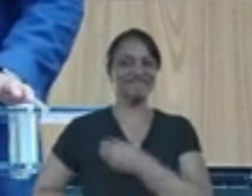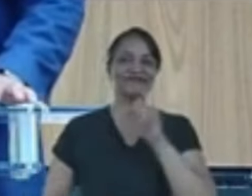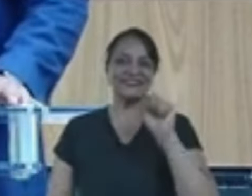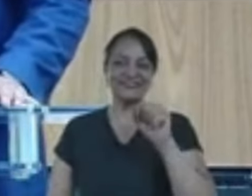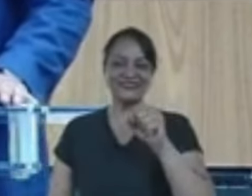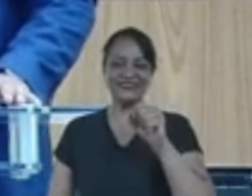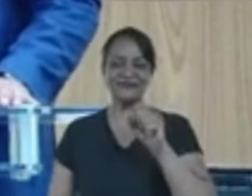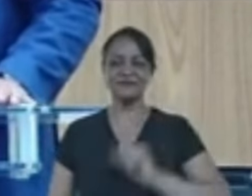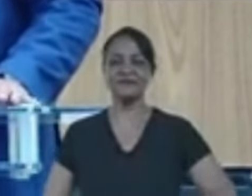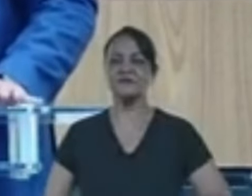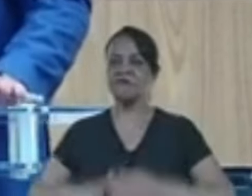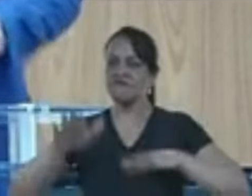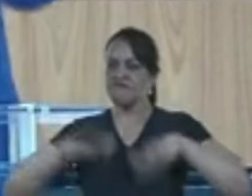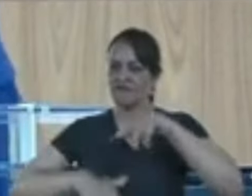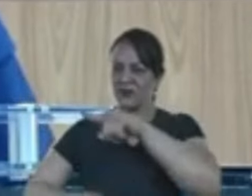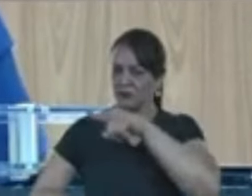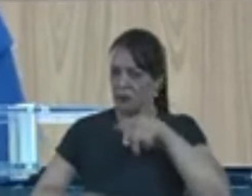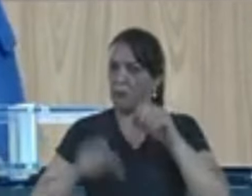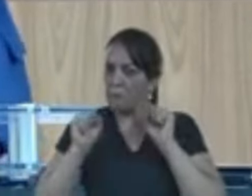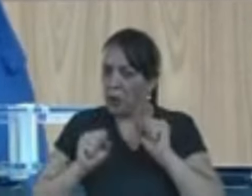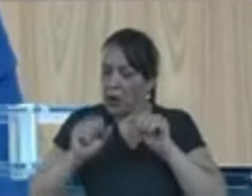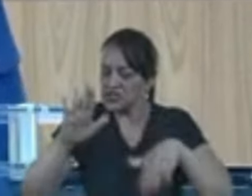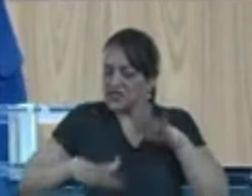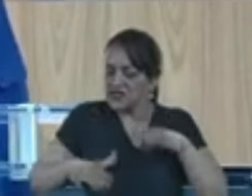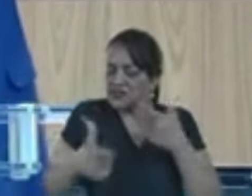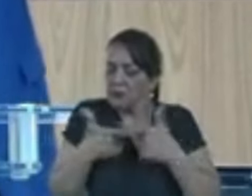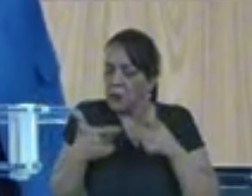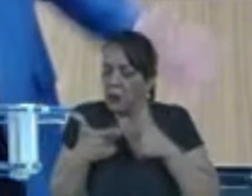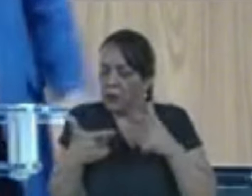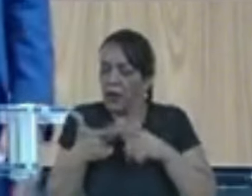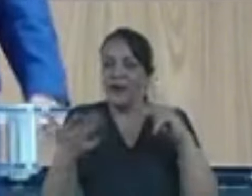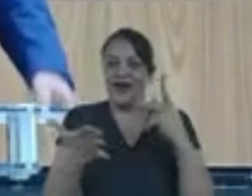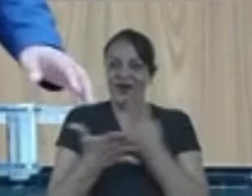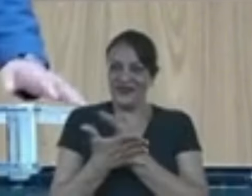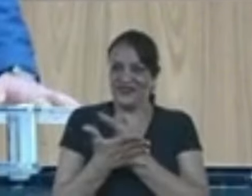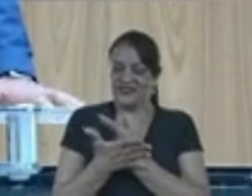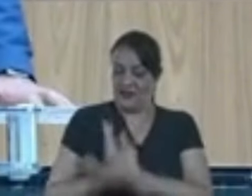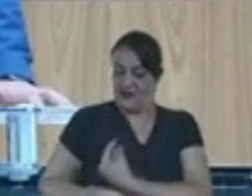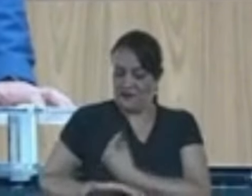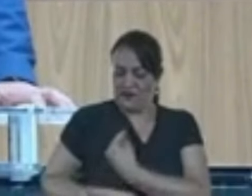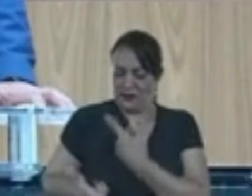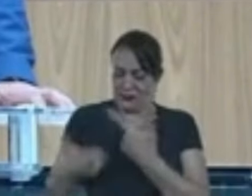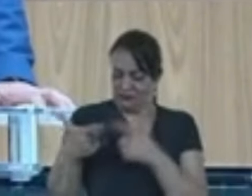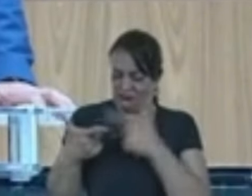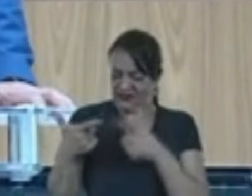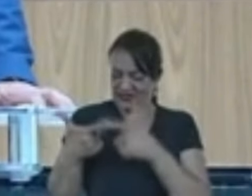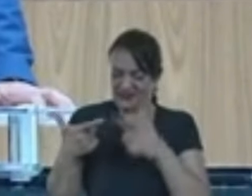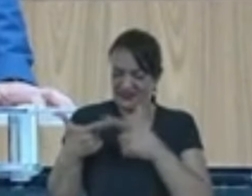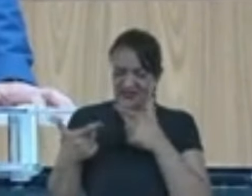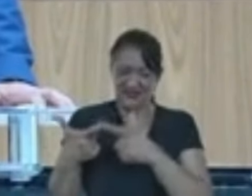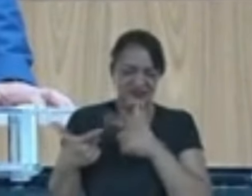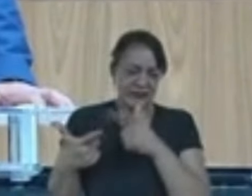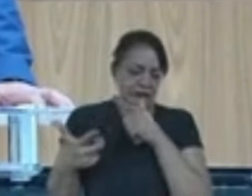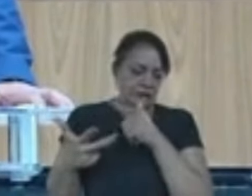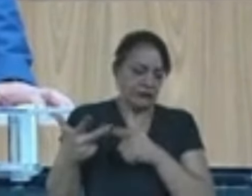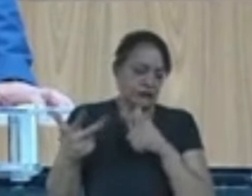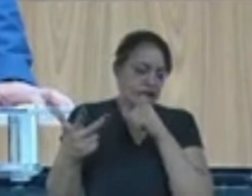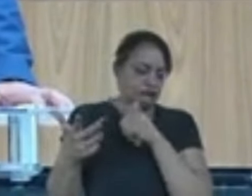talvez muitos de vocês podem até estar vivendo ou passando algum tipo de temporal. Para pensar.